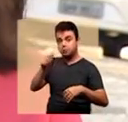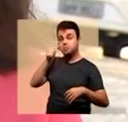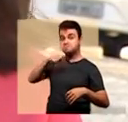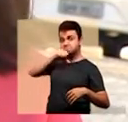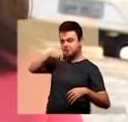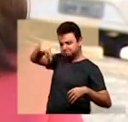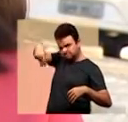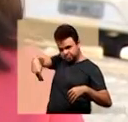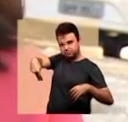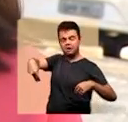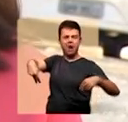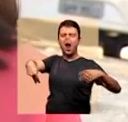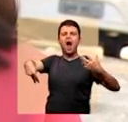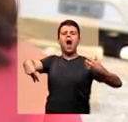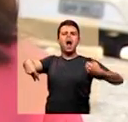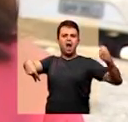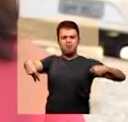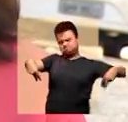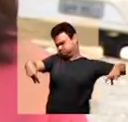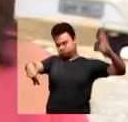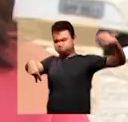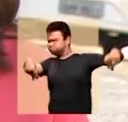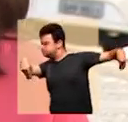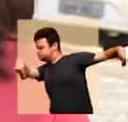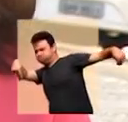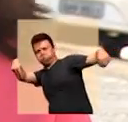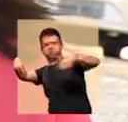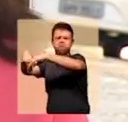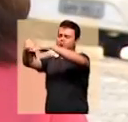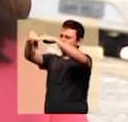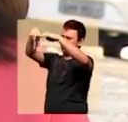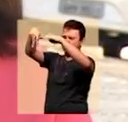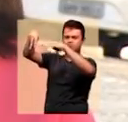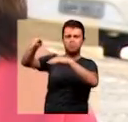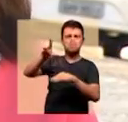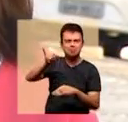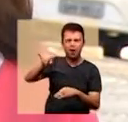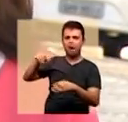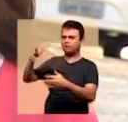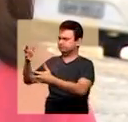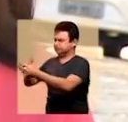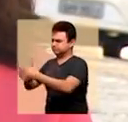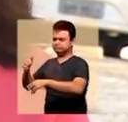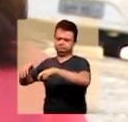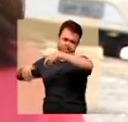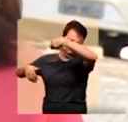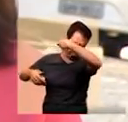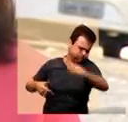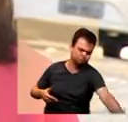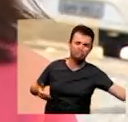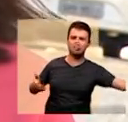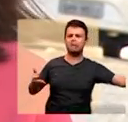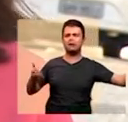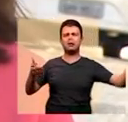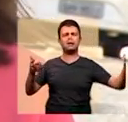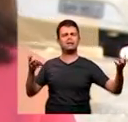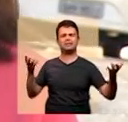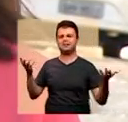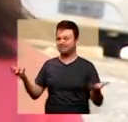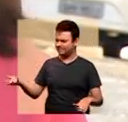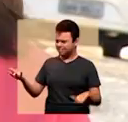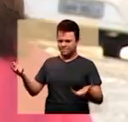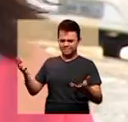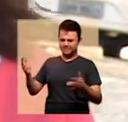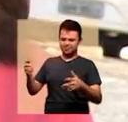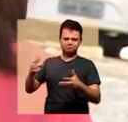veio, pegou minha mãe, e depois pegou meu pai e pegou meu irmão. Jogou minha mãe longe, sabe? Pegou ela em cheio no